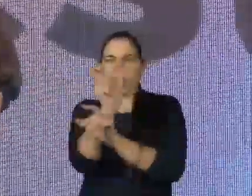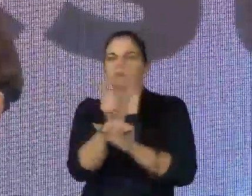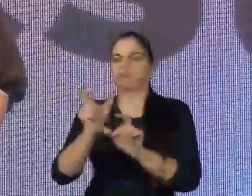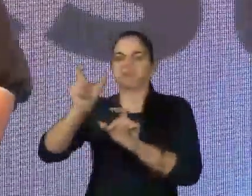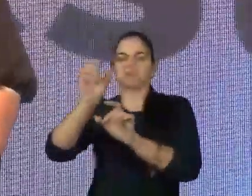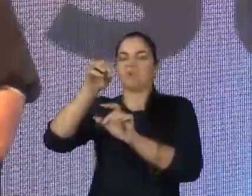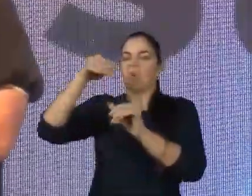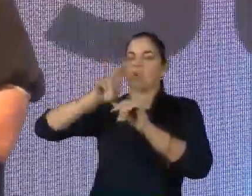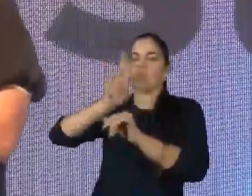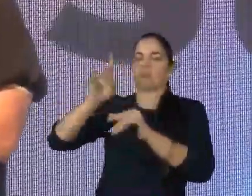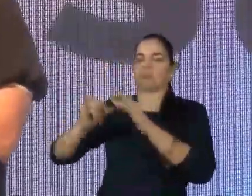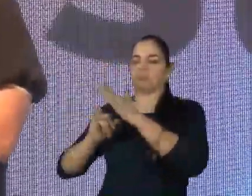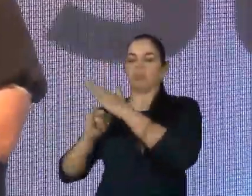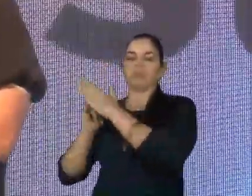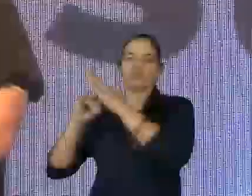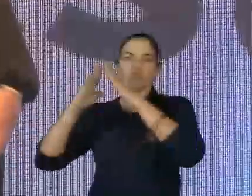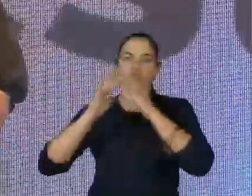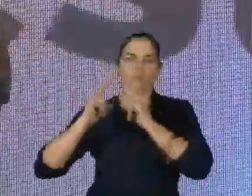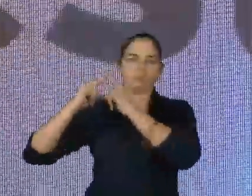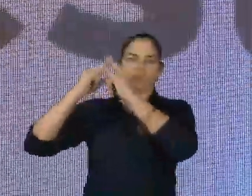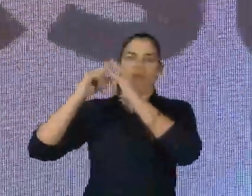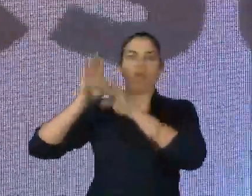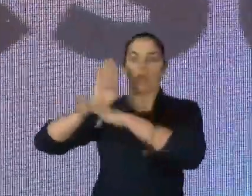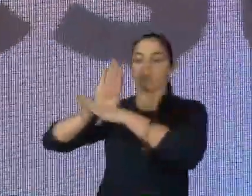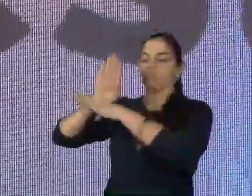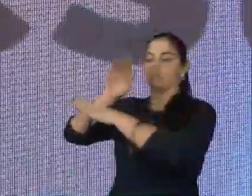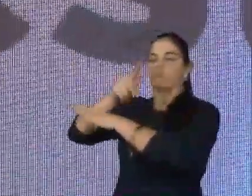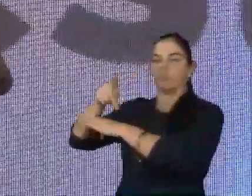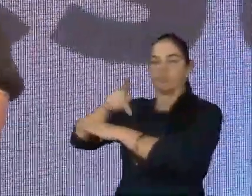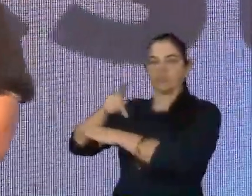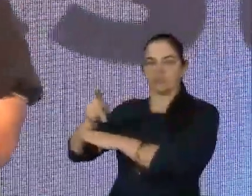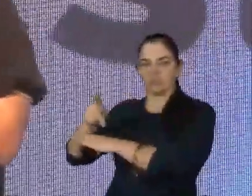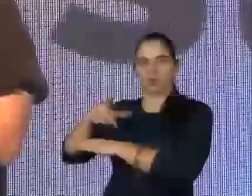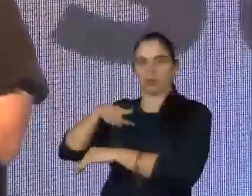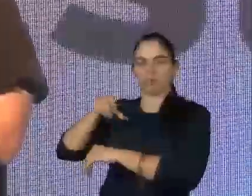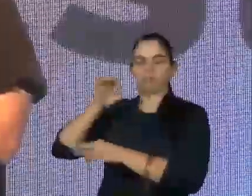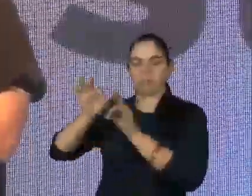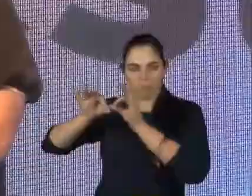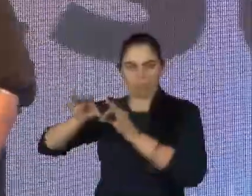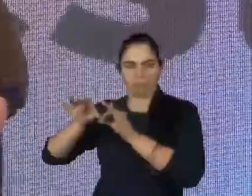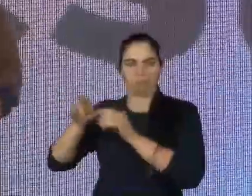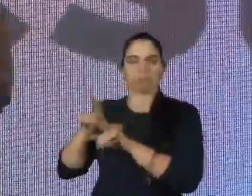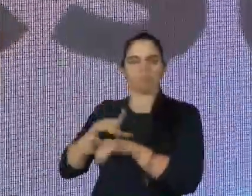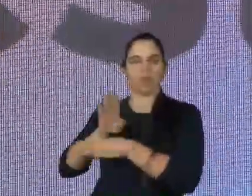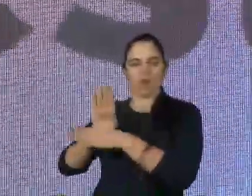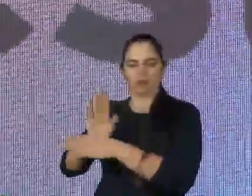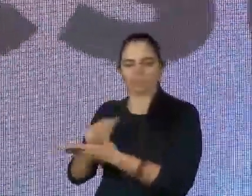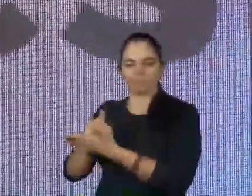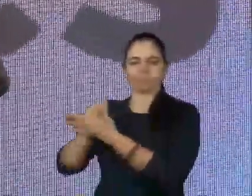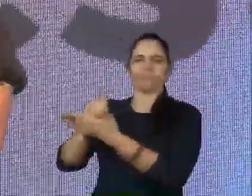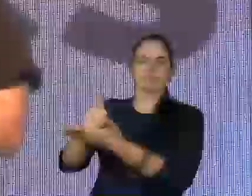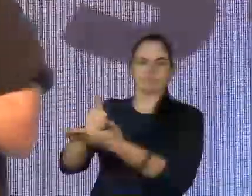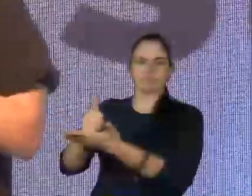eu era auxiliar de professora. E eu dava, eu já dei suporte